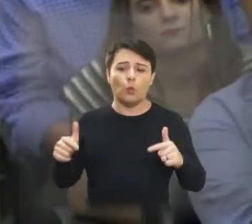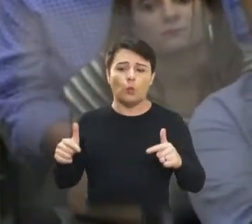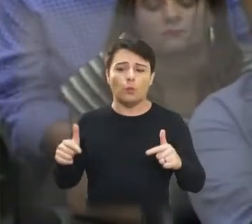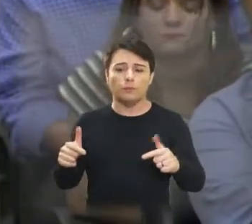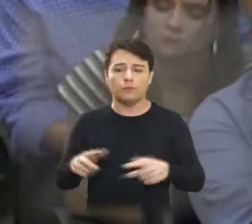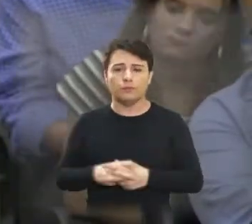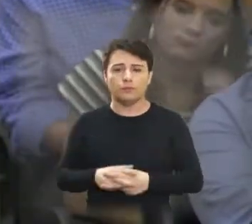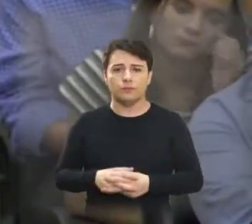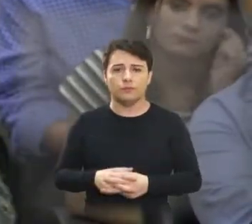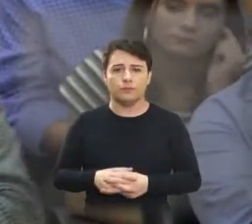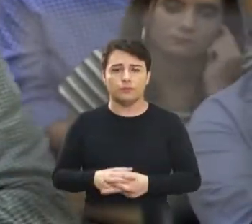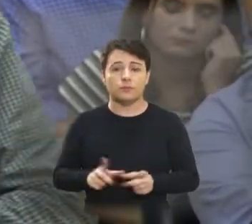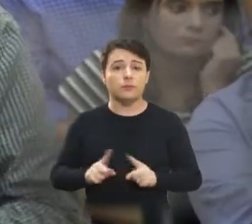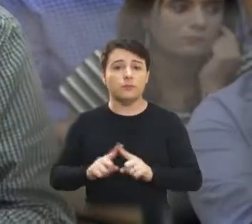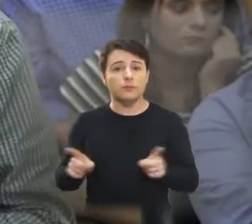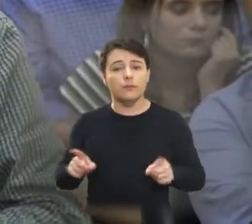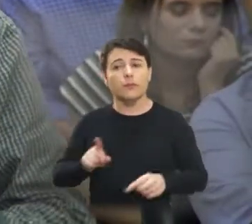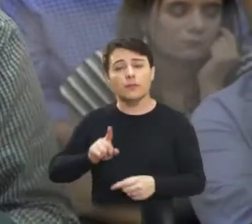usar